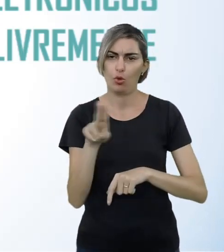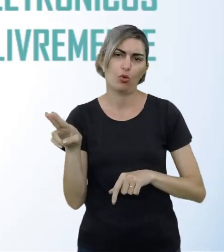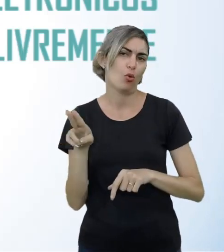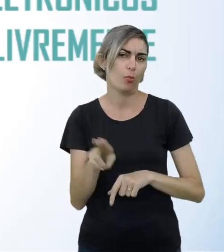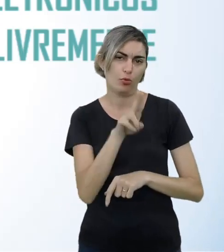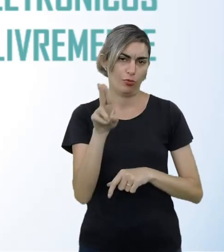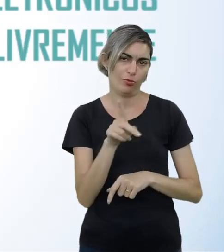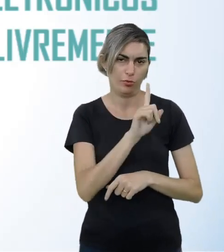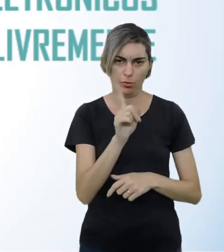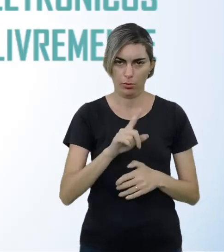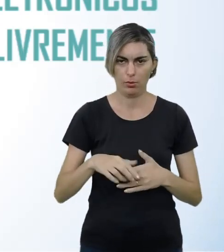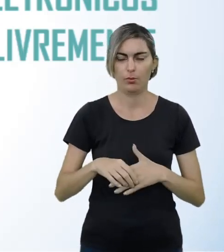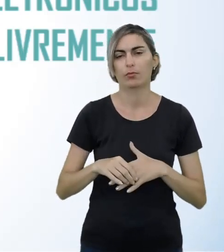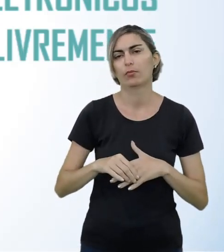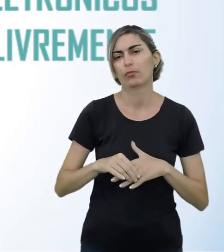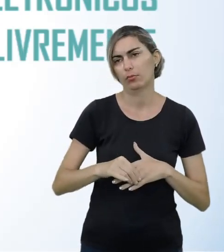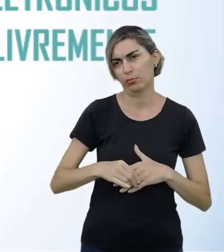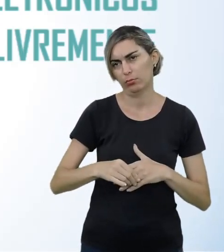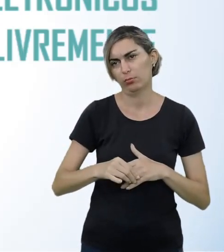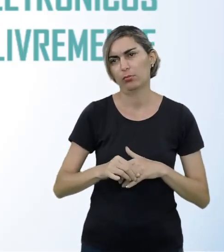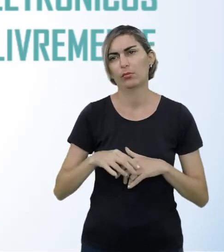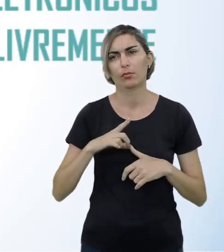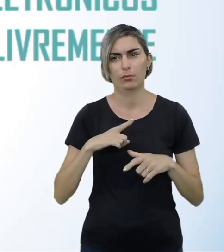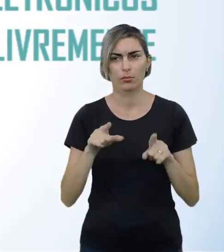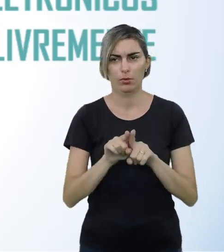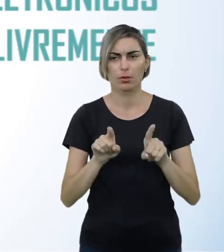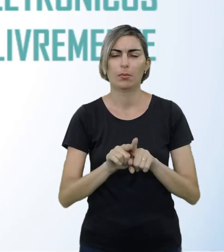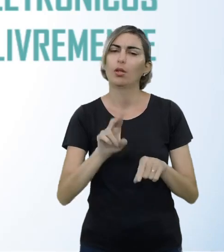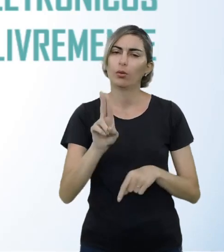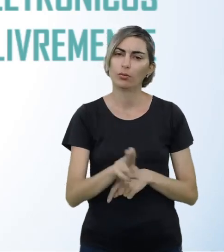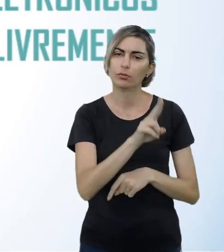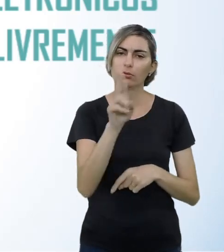o nome Arduino, tá? Apesar do que